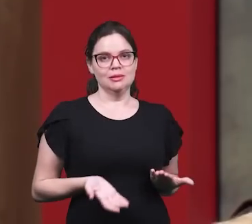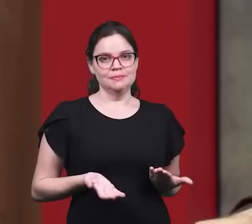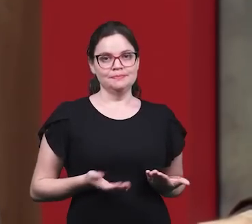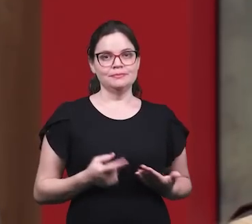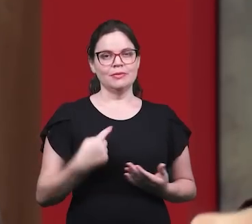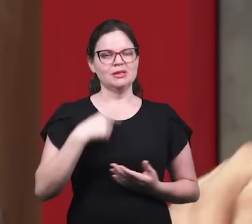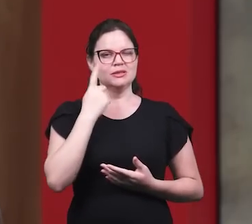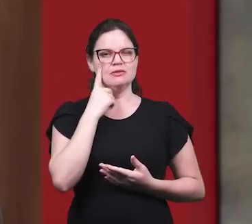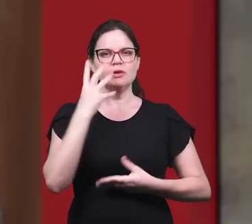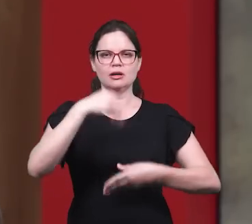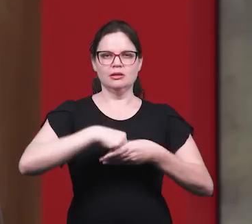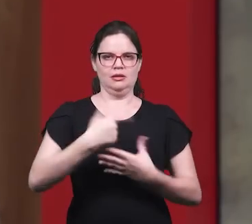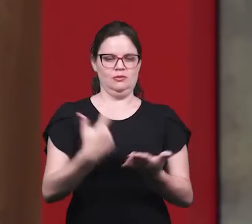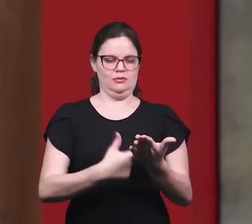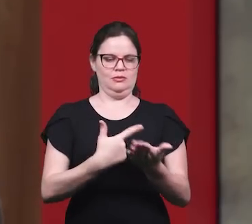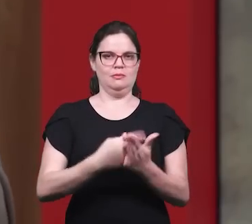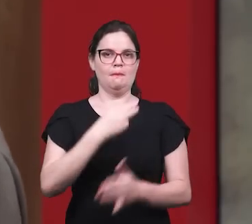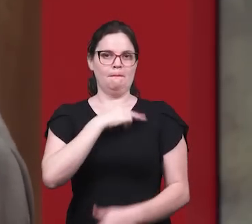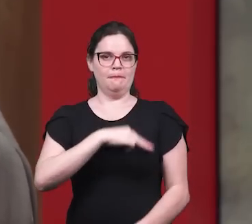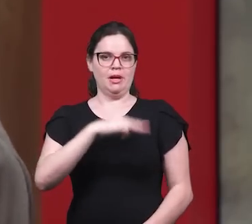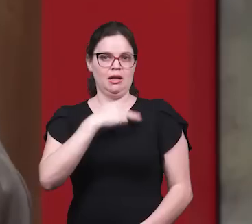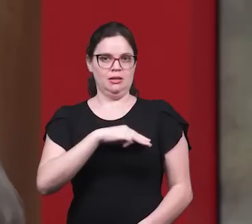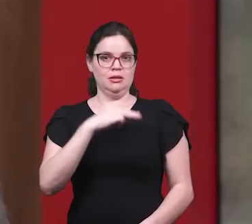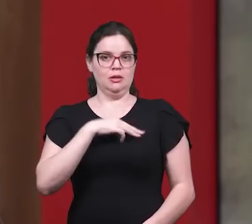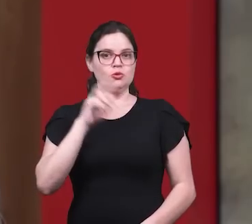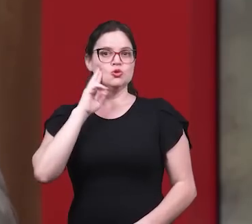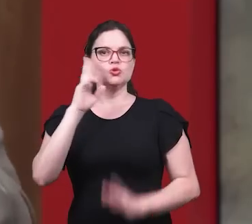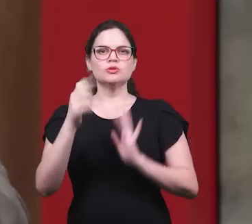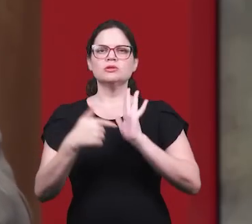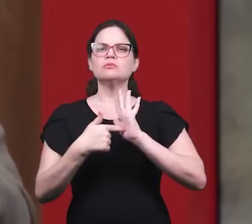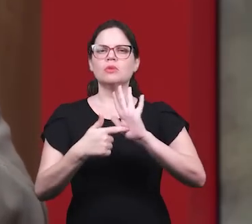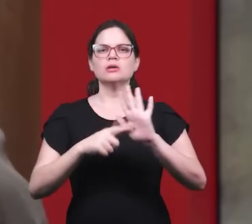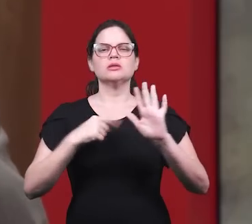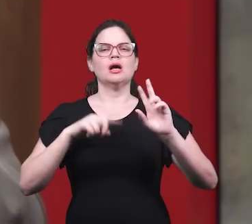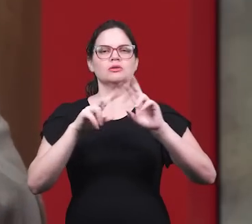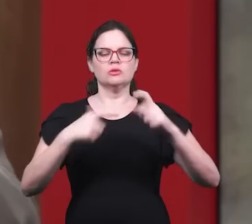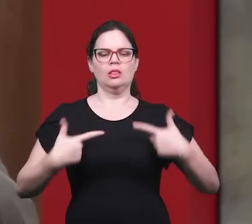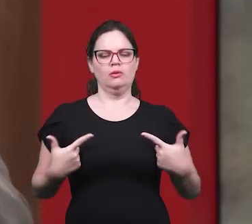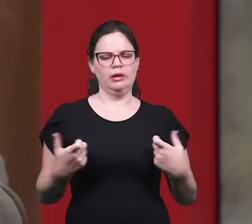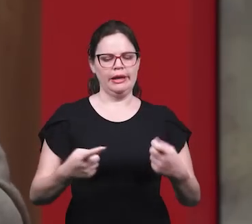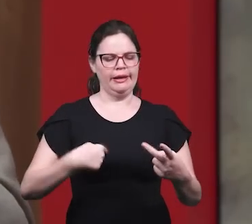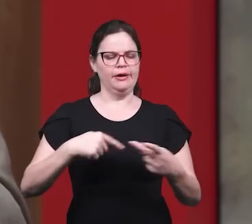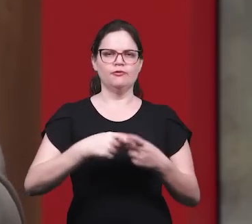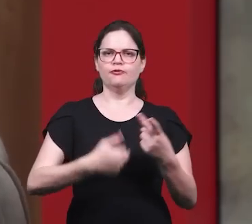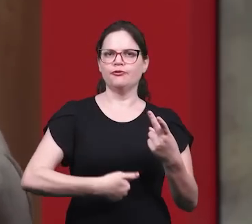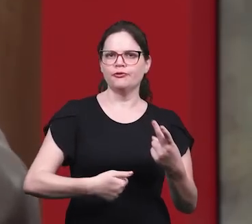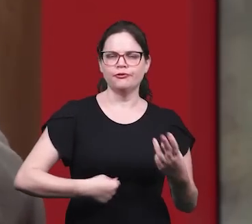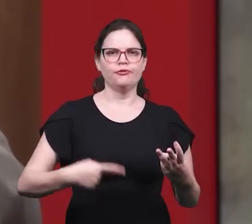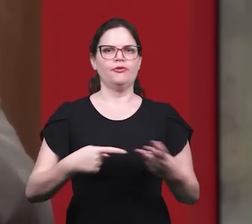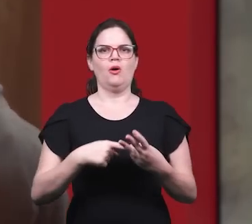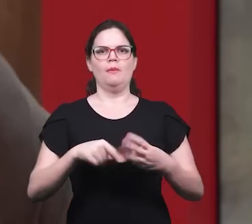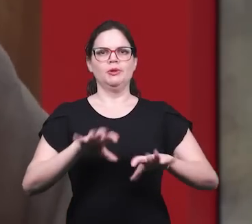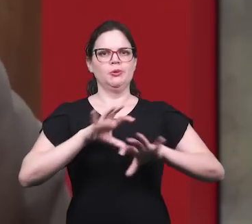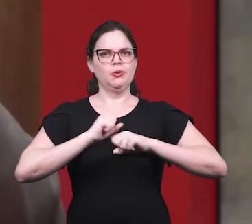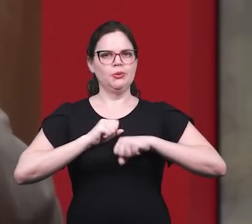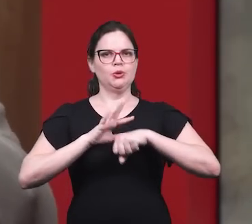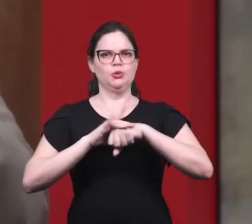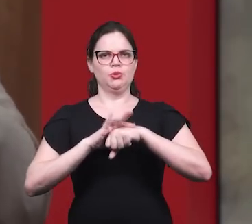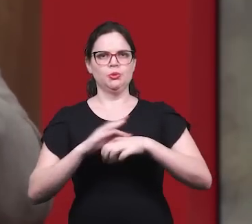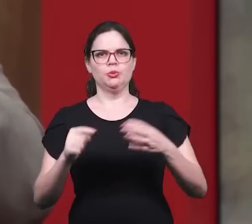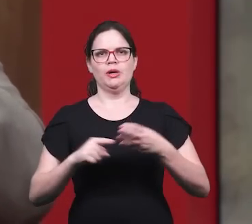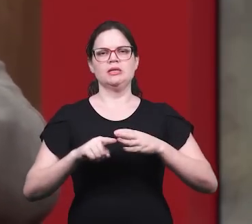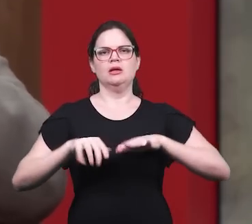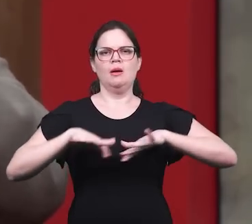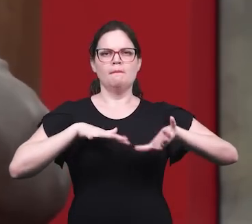no sermão profético, Jesus ele começa a falar dos sinais, guerras, fomes, pestes, terremotos. Ele começa a